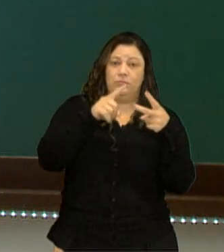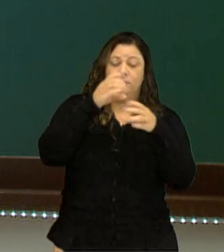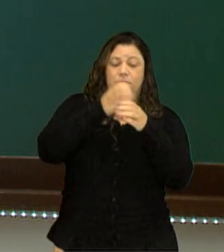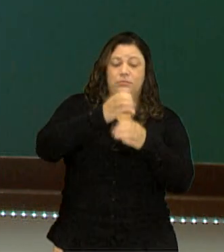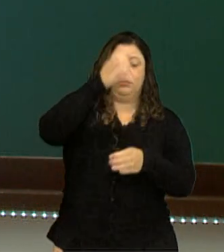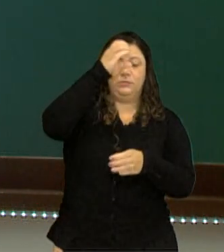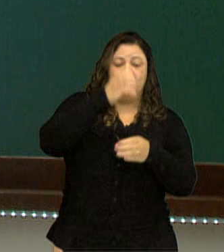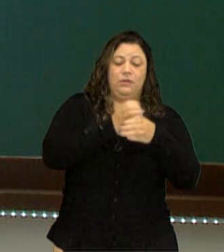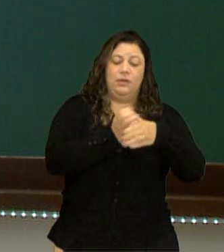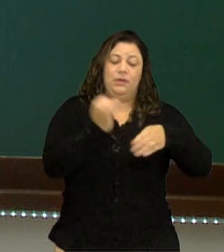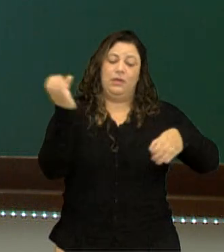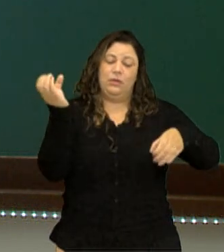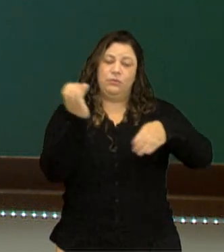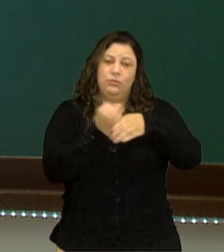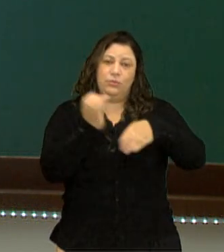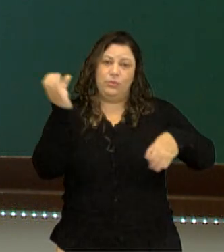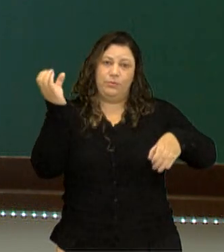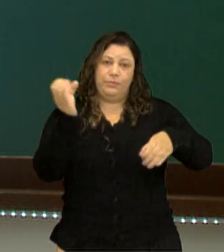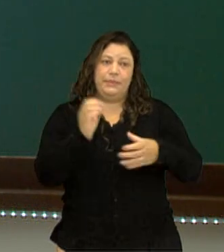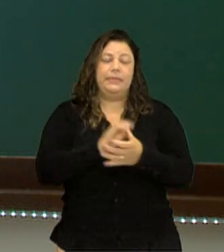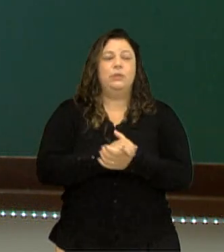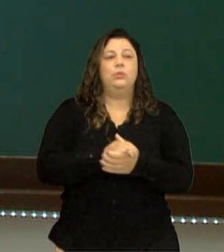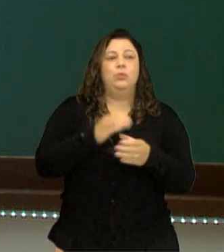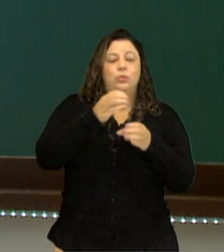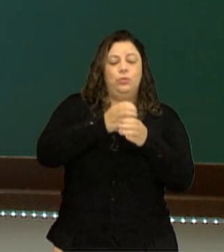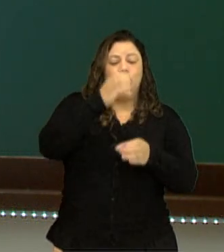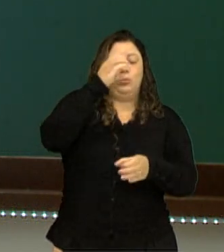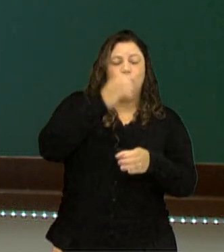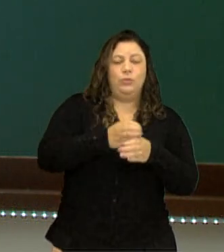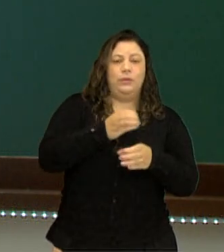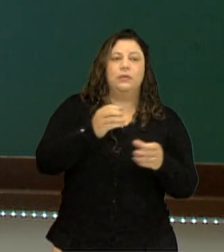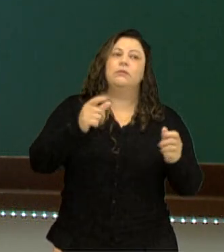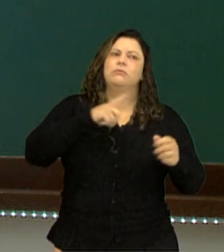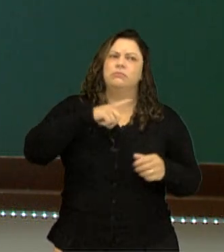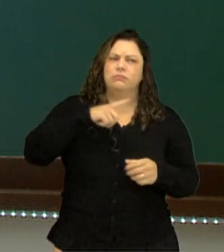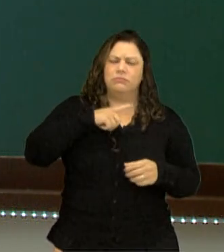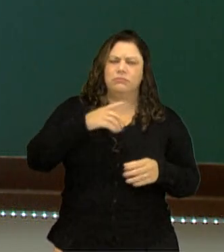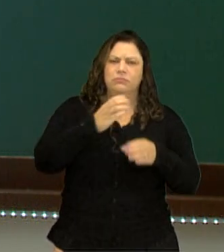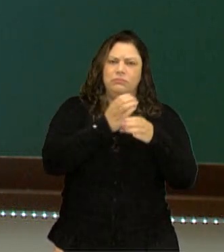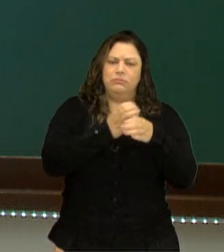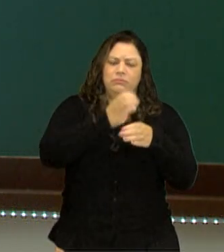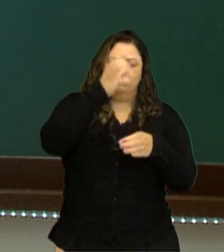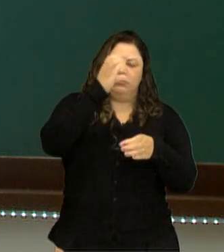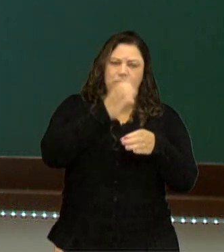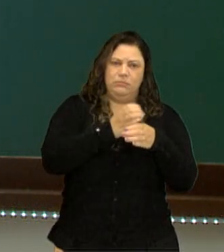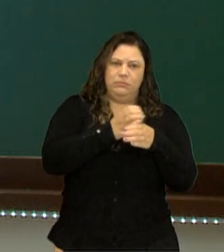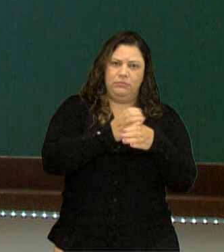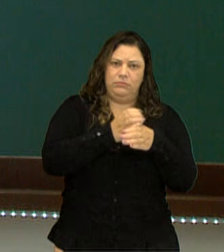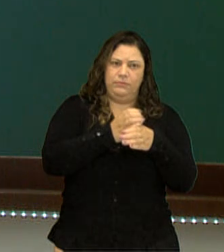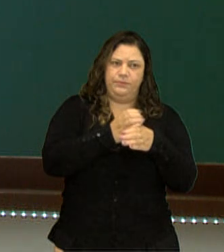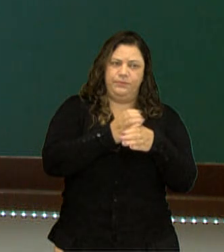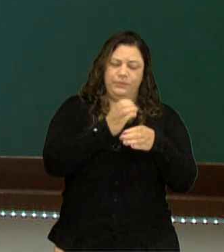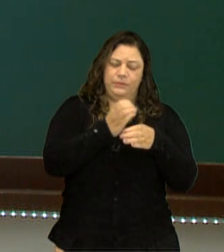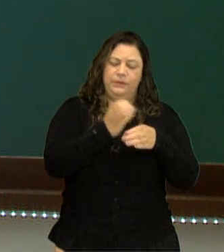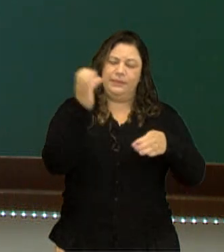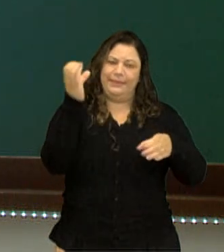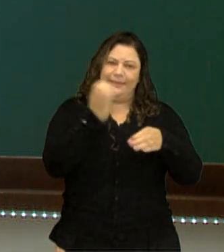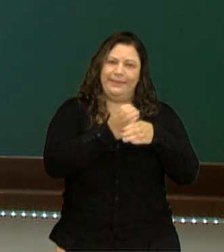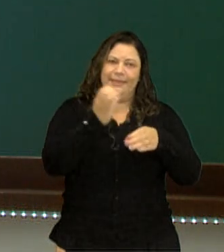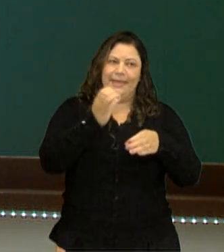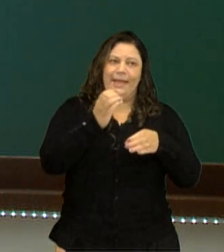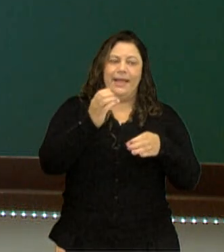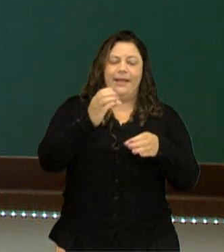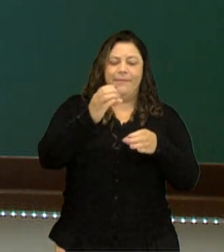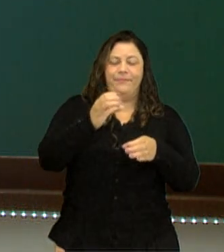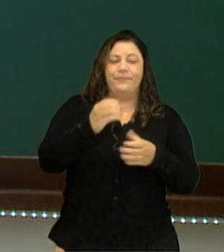e o cilindro oblíquo. No cilindro oblíquo, que ele tem uma angulação em relação às duas bases, ou seja, a base de cima e a base de